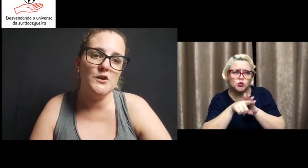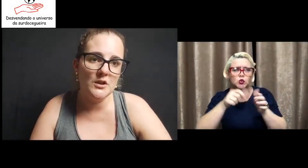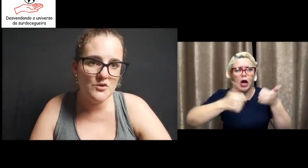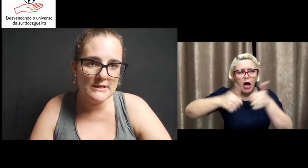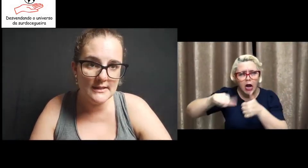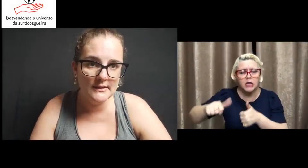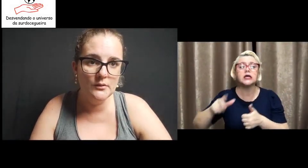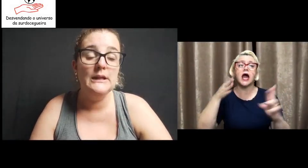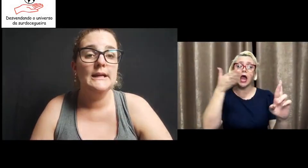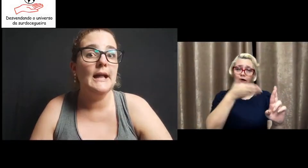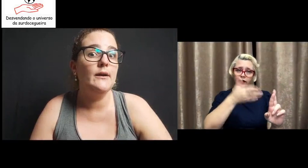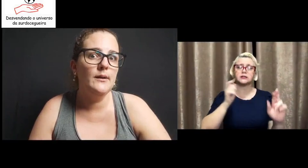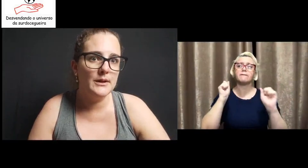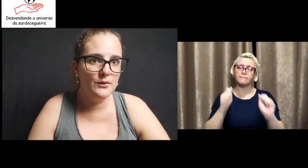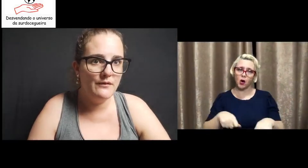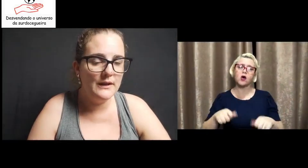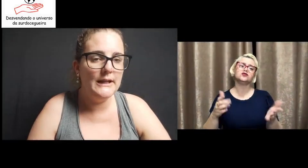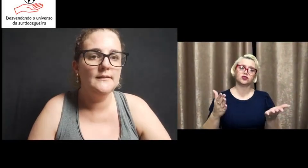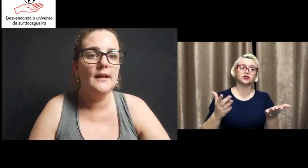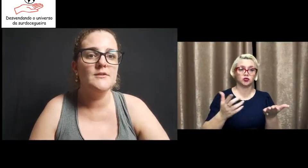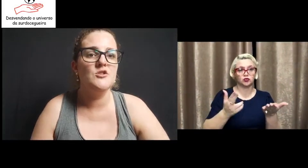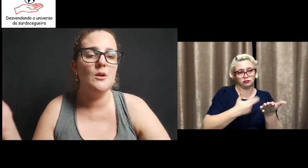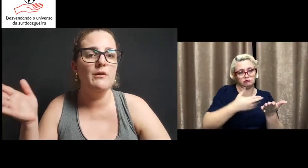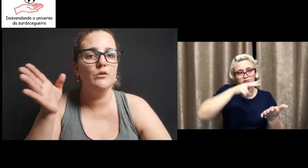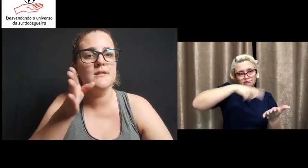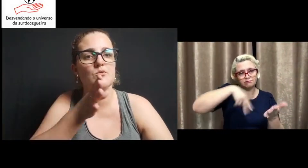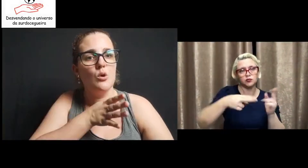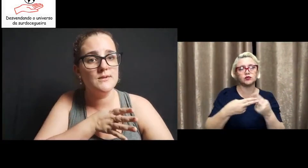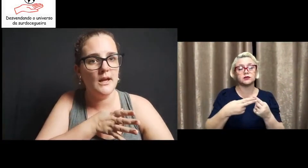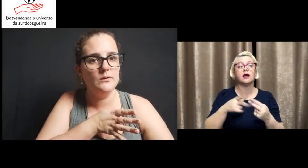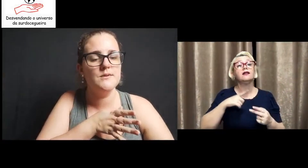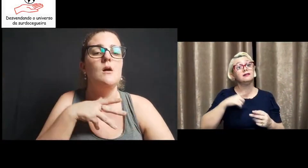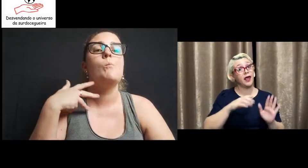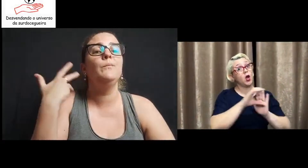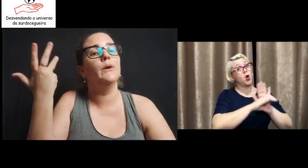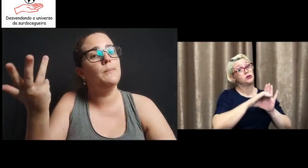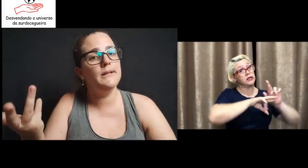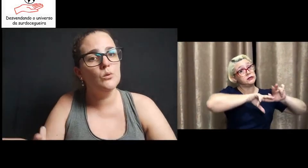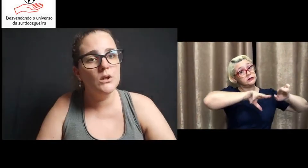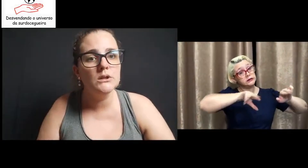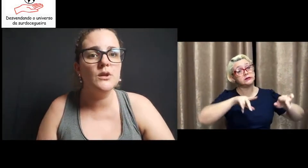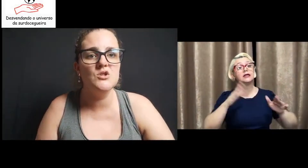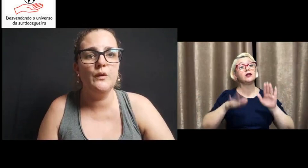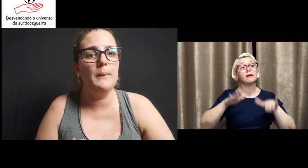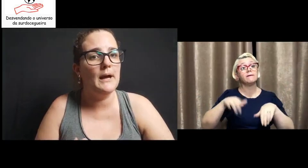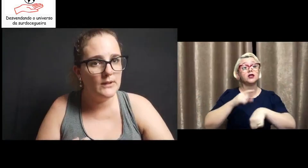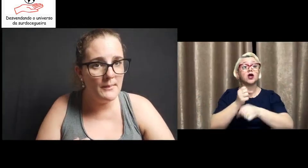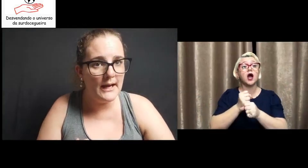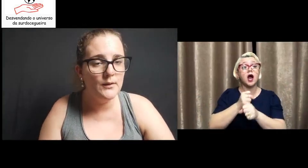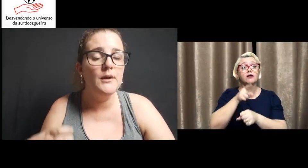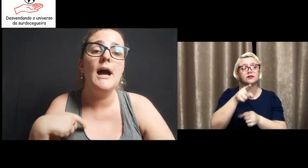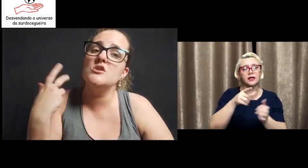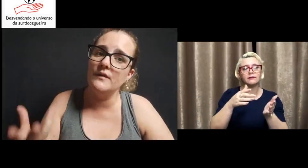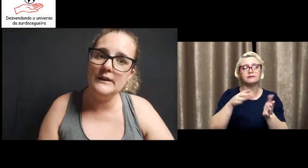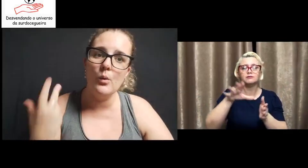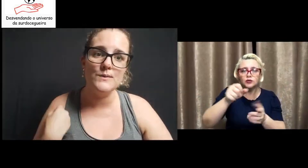que a gente pode estar utilizando. Claro, lembrando o que eu falei, né? A gente tem uma evolução de conceitos, então, dependendo do ano que a gente for pegar o